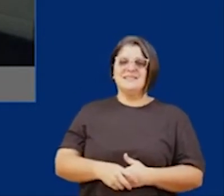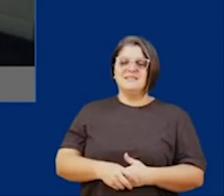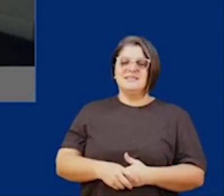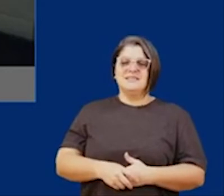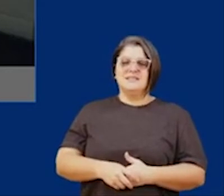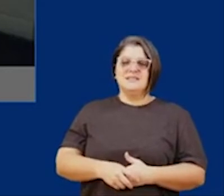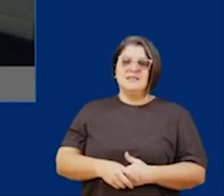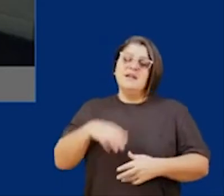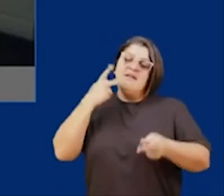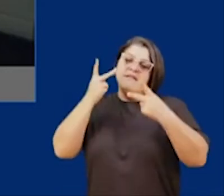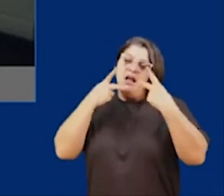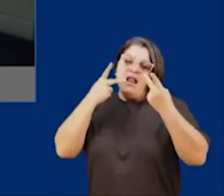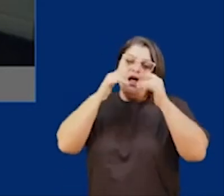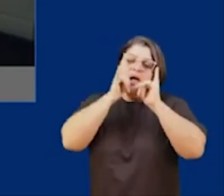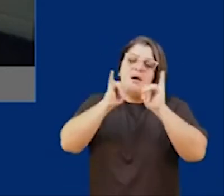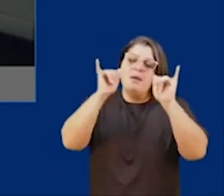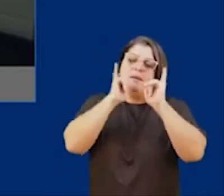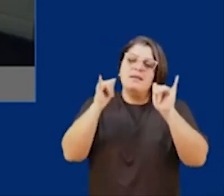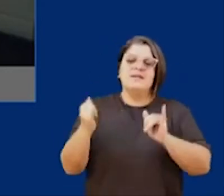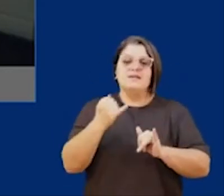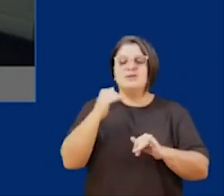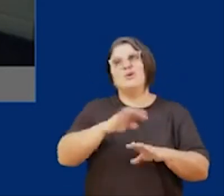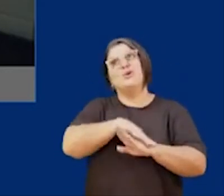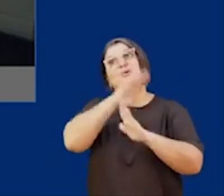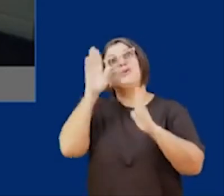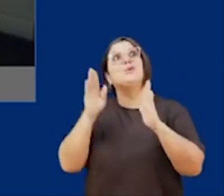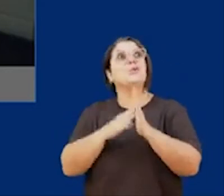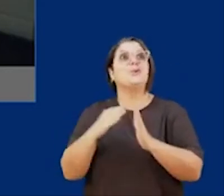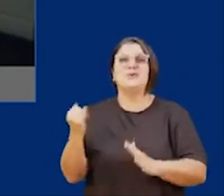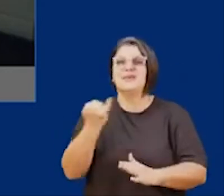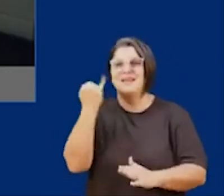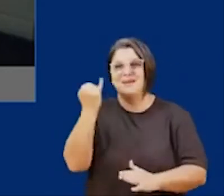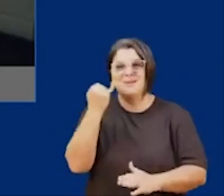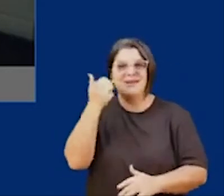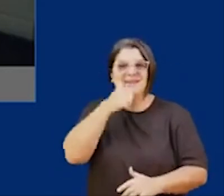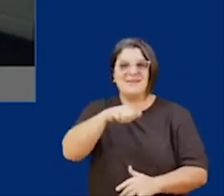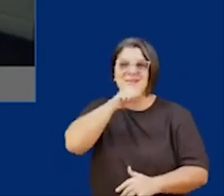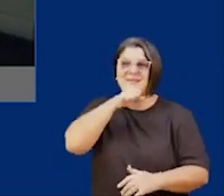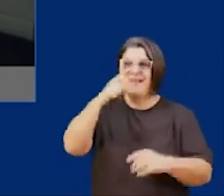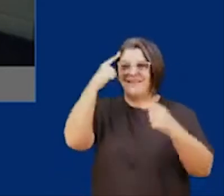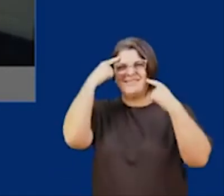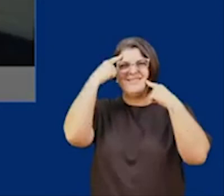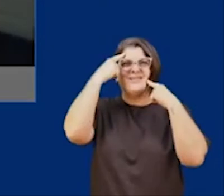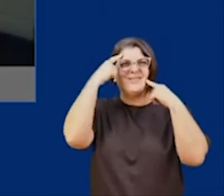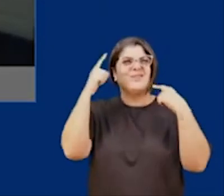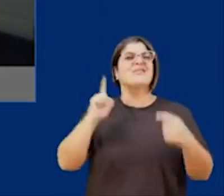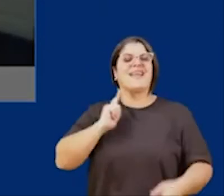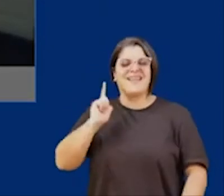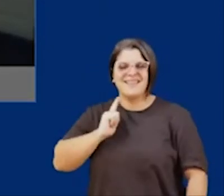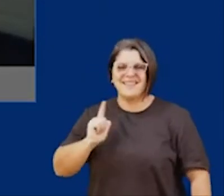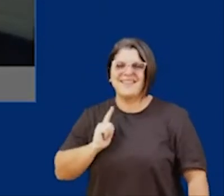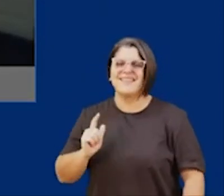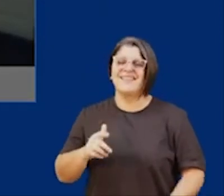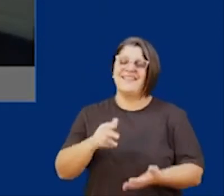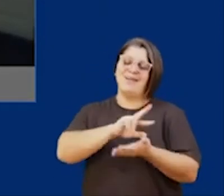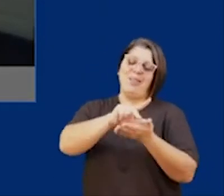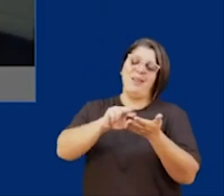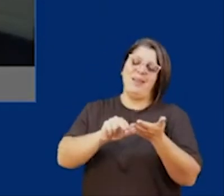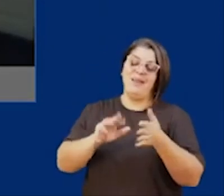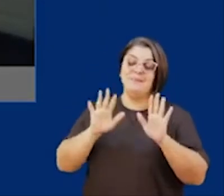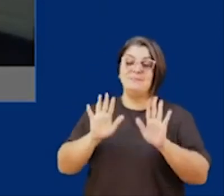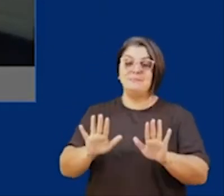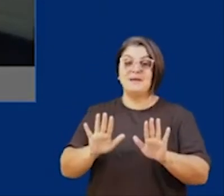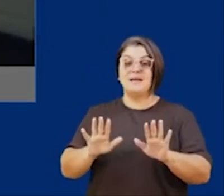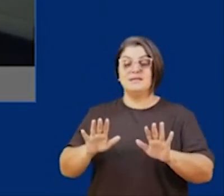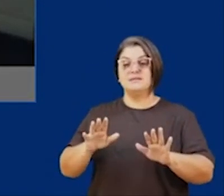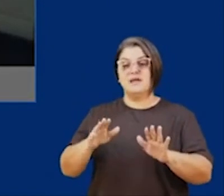Alguma fala, alguma mensagem importante, tudo é muito importante, e as mães sempre têm muitas dúvidas, e os envolvidos, né, não só as mães, mas uma última mensagem aí